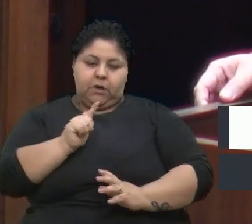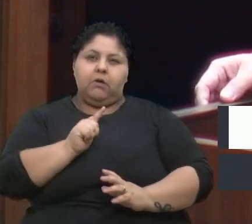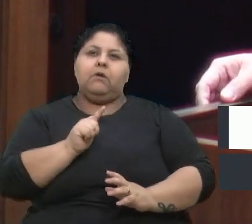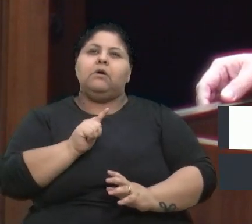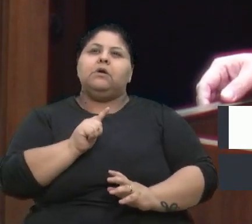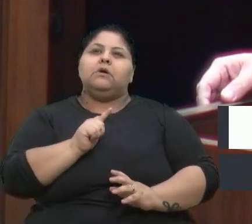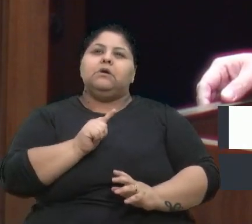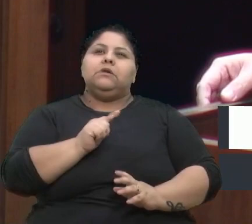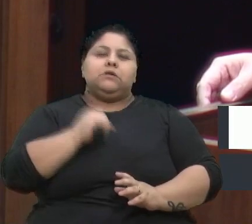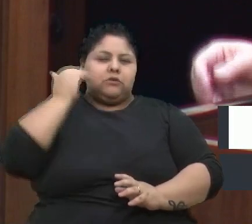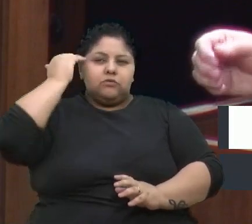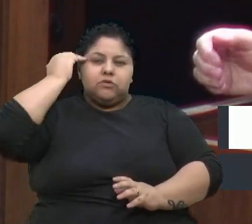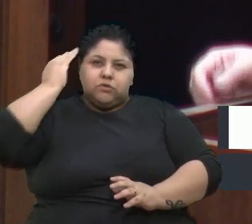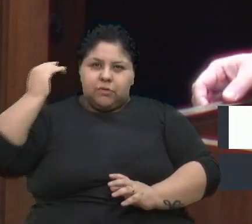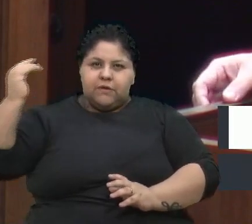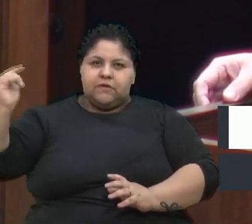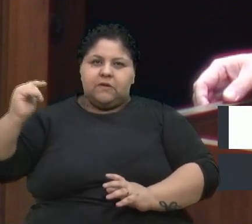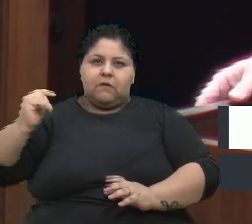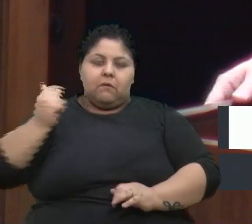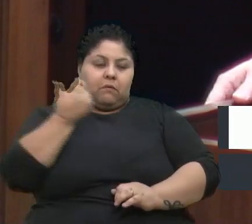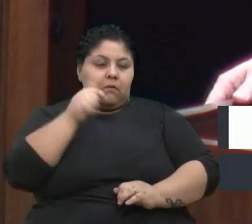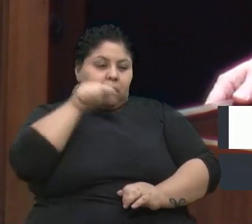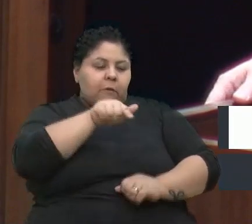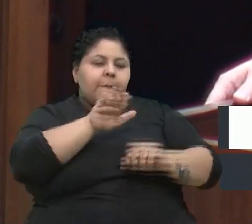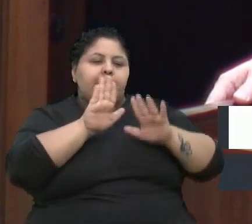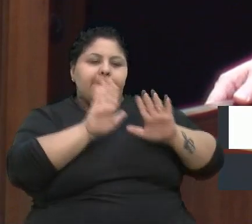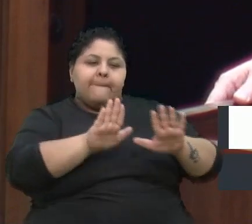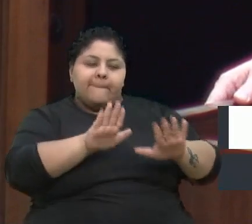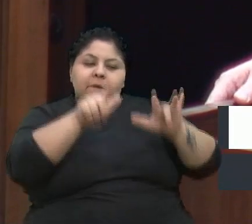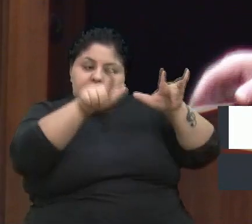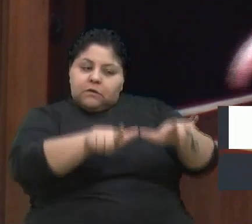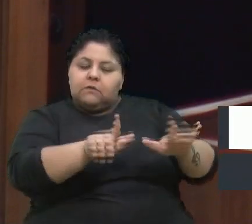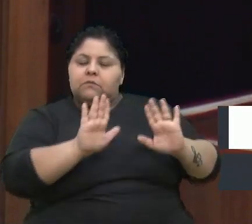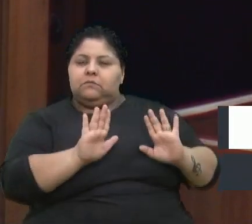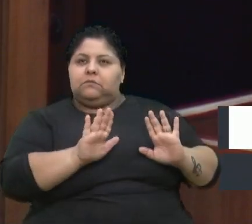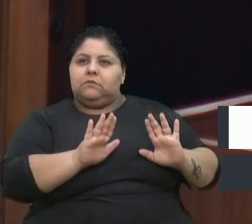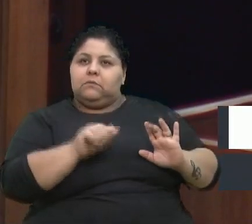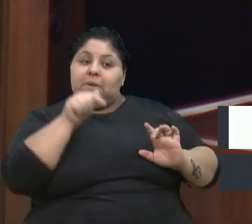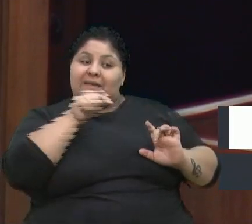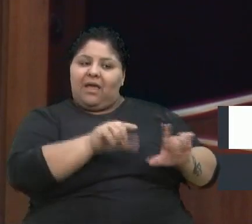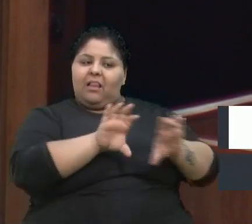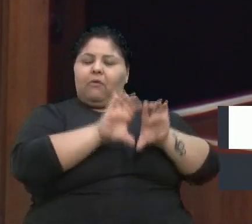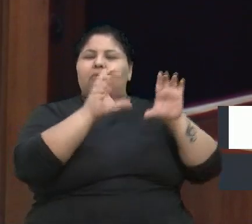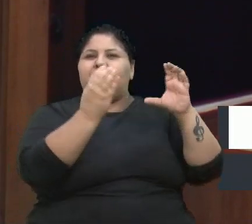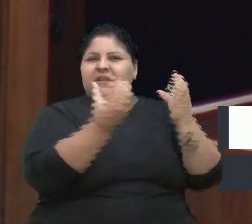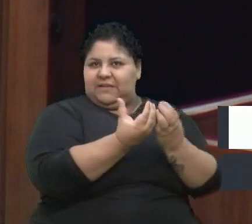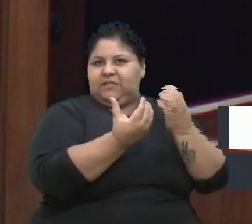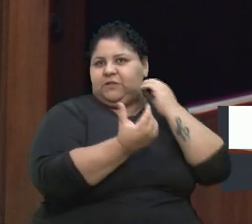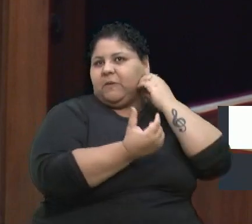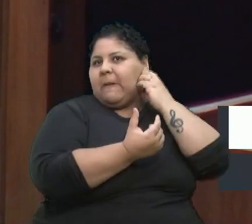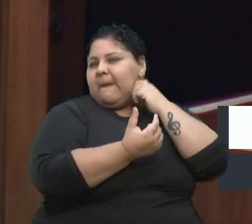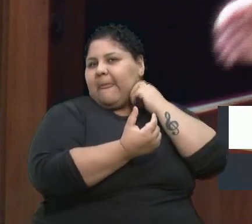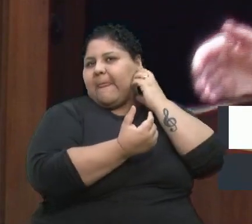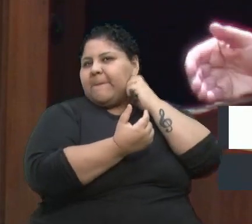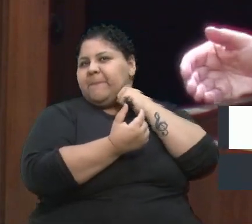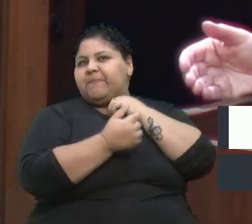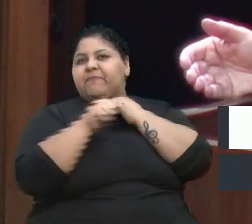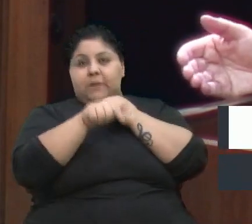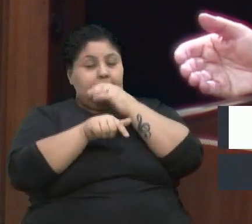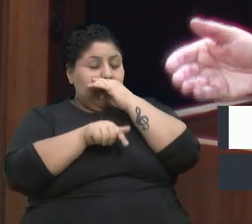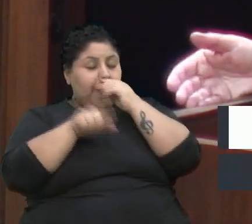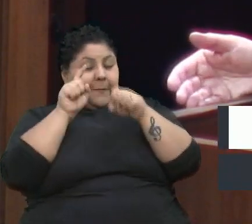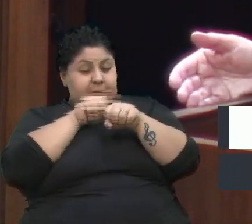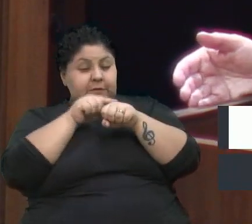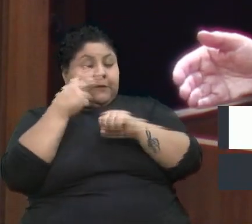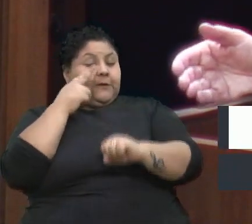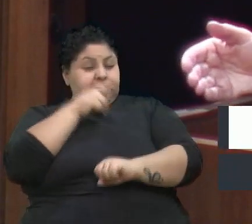êxito em manter aquele local para aquela comunidade. E o episódio, né, isso vejam